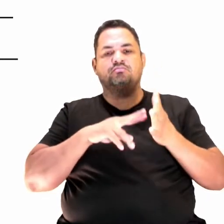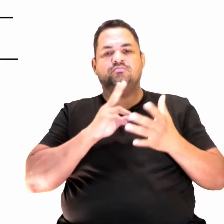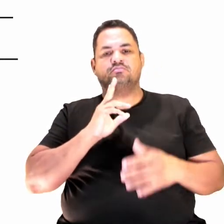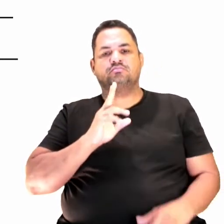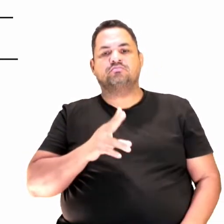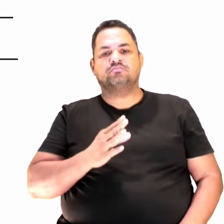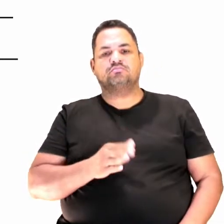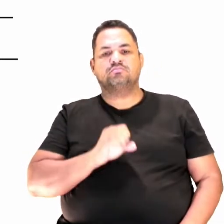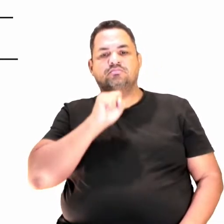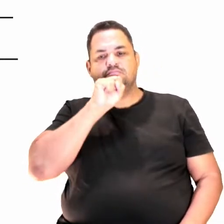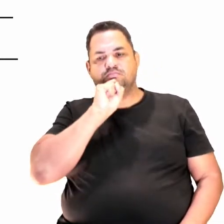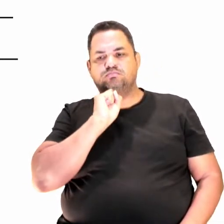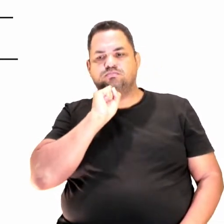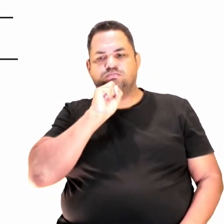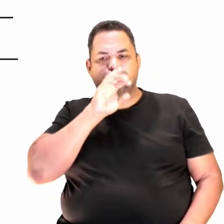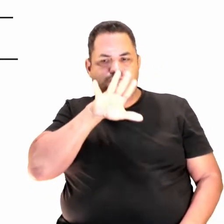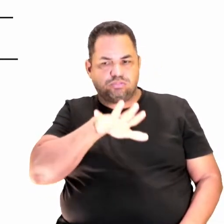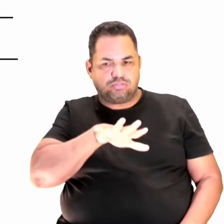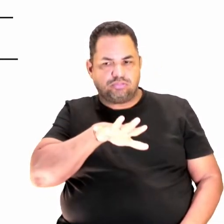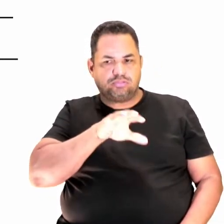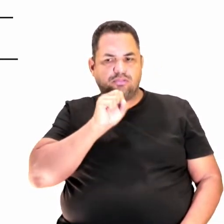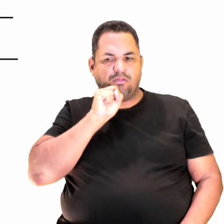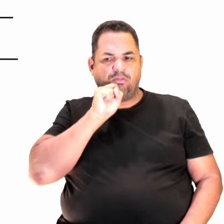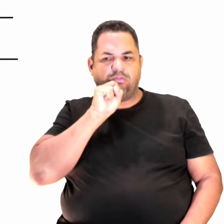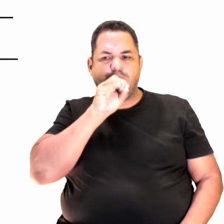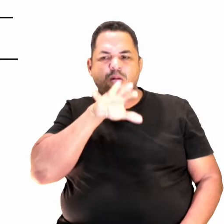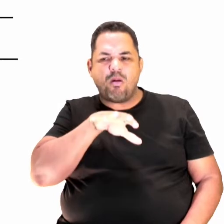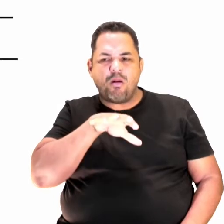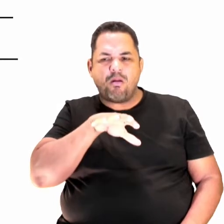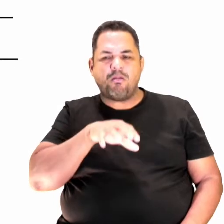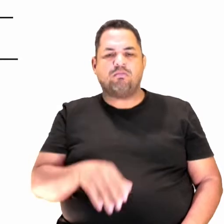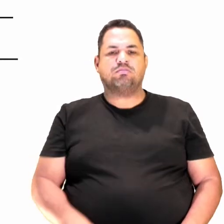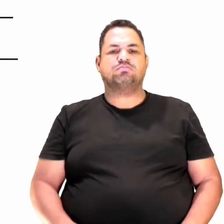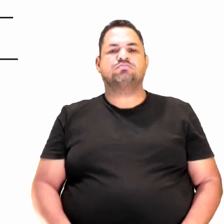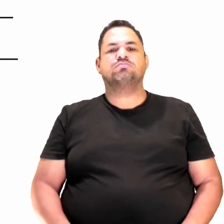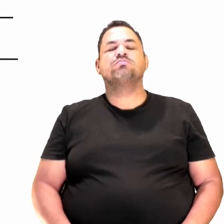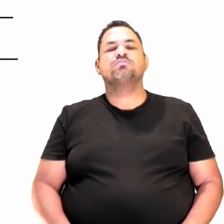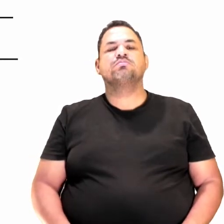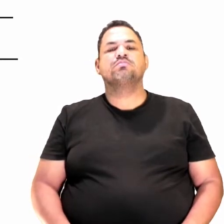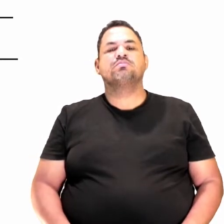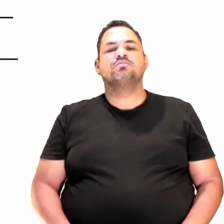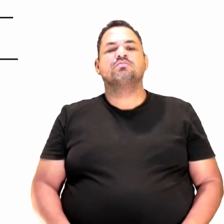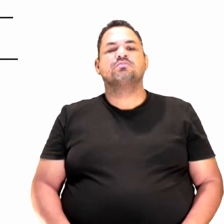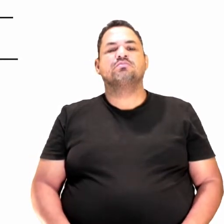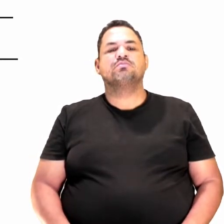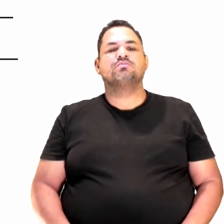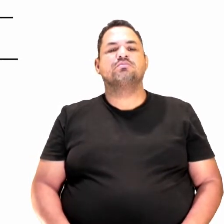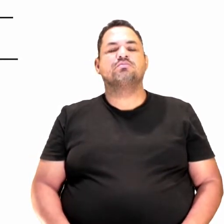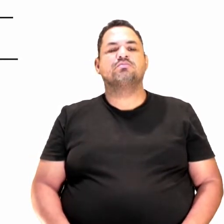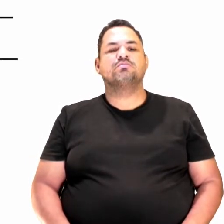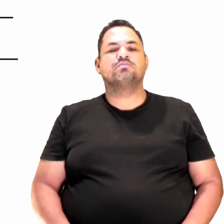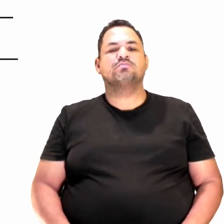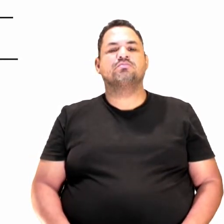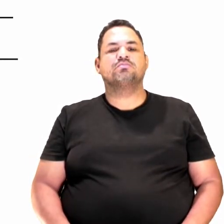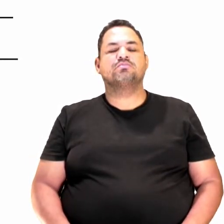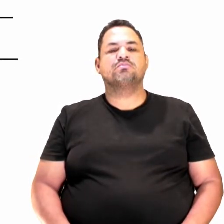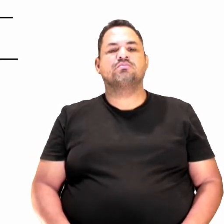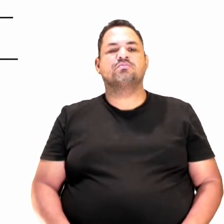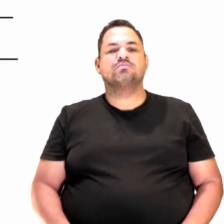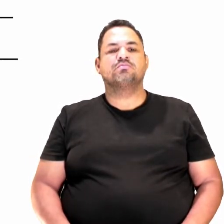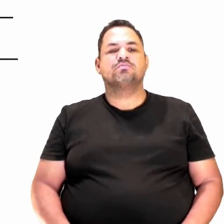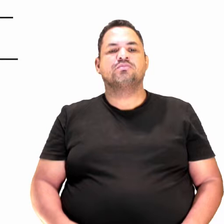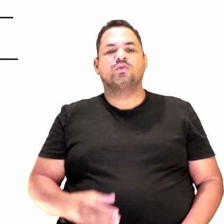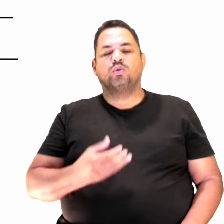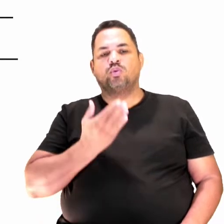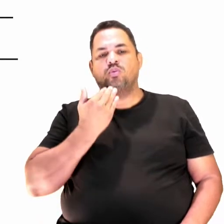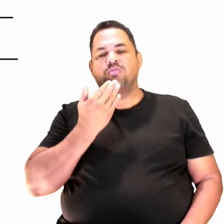coisa que vomiting, que é o ato de vomitar, certo? Throw up também é outra forma de falar vomitar. Então, comer